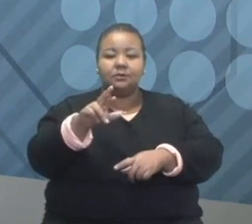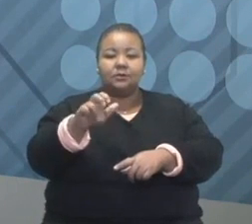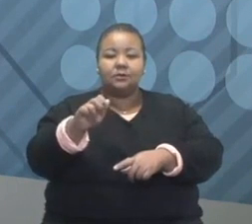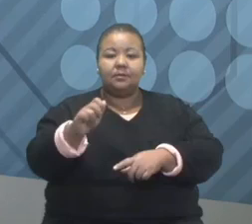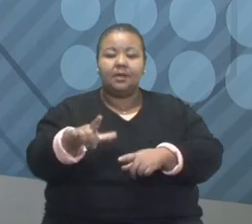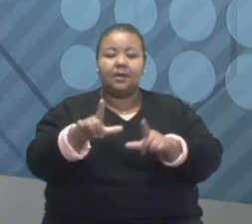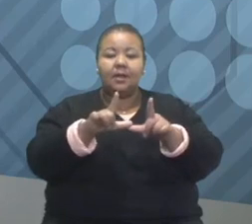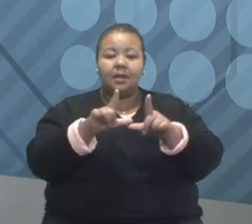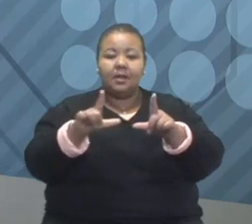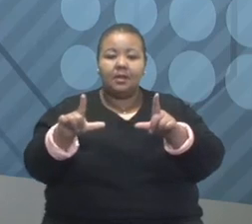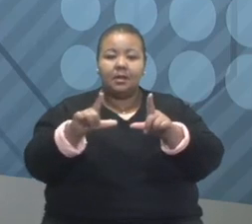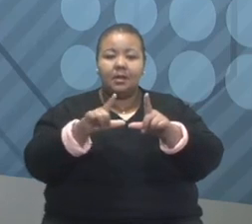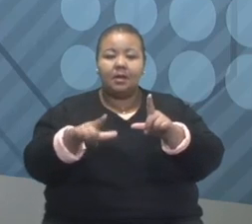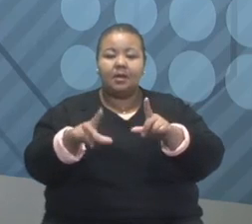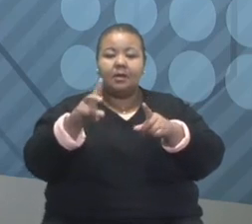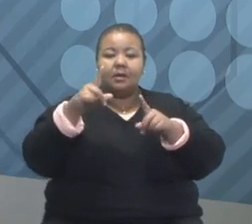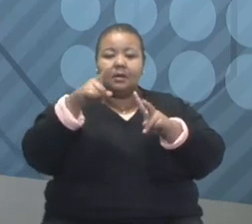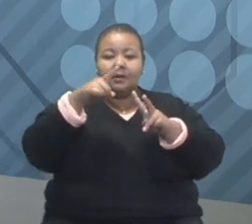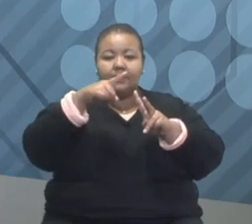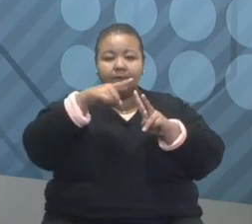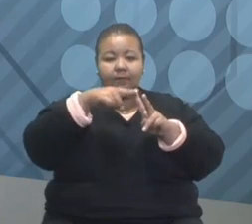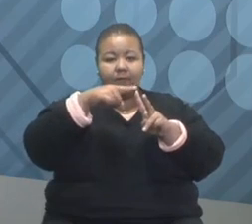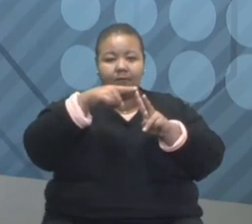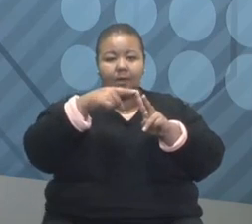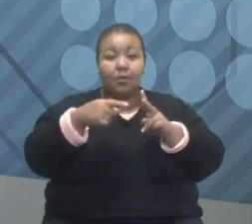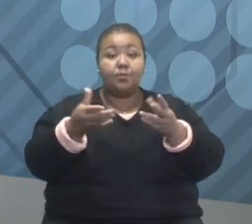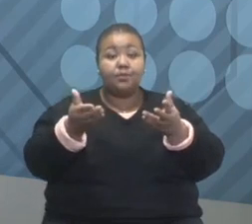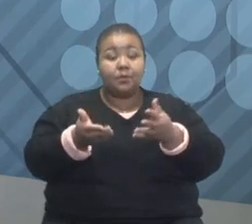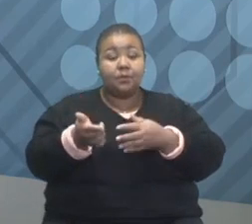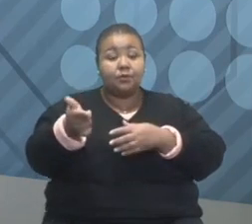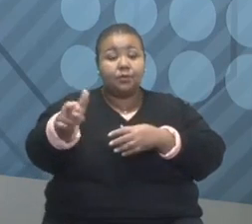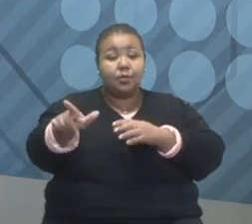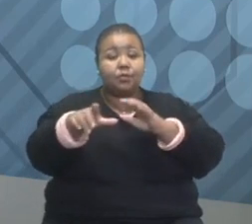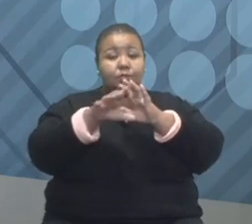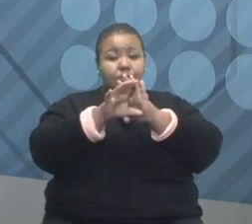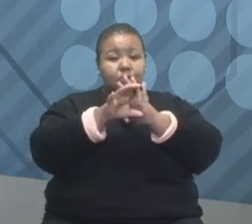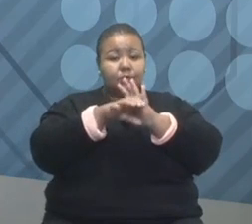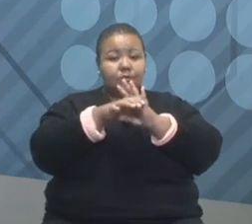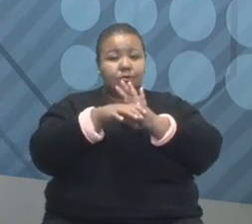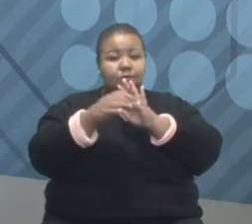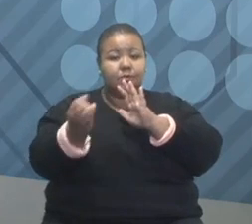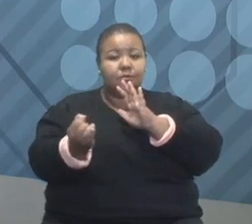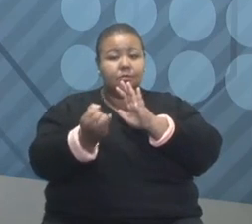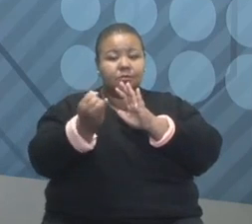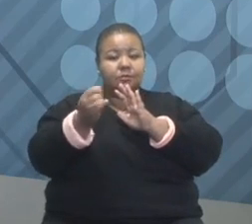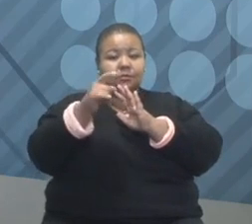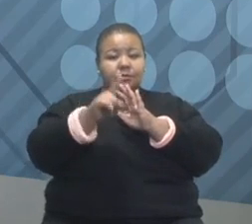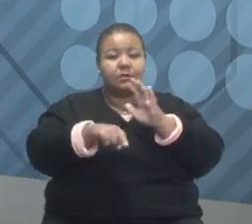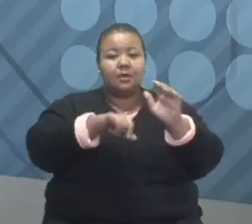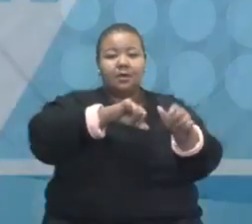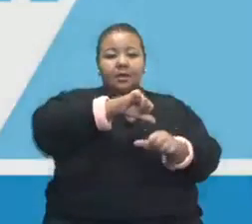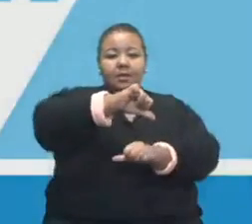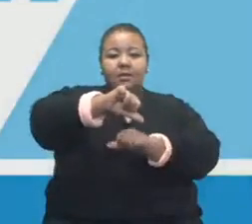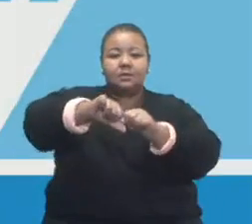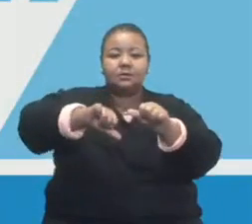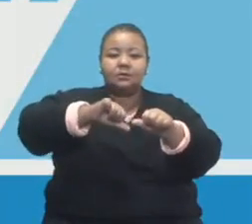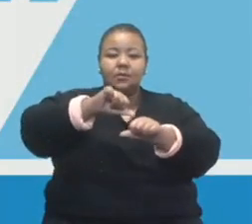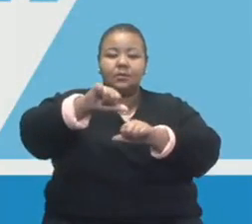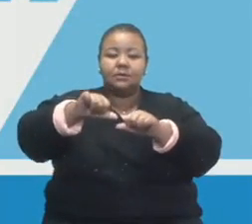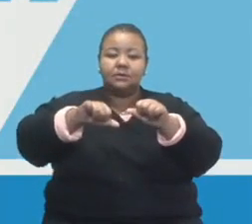nessa aula de hoje abordaremos um outro conceito importante na álgebra linear, as transformações